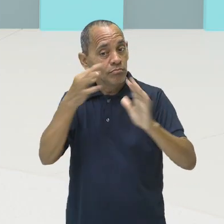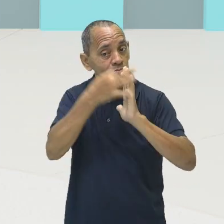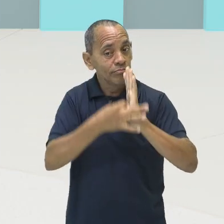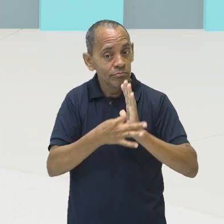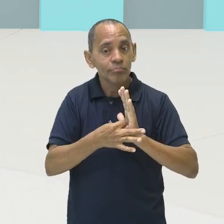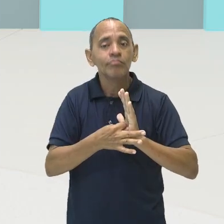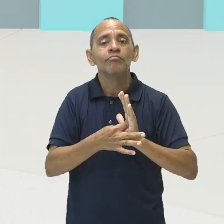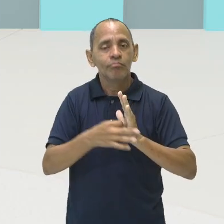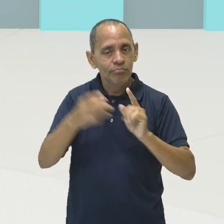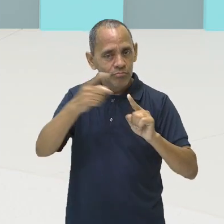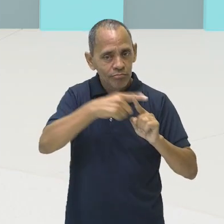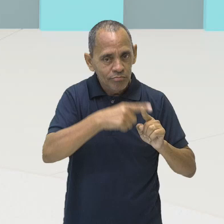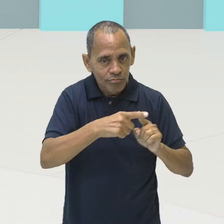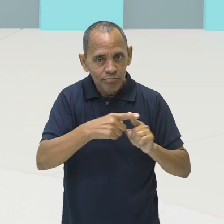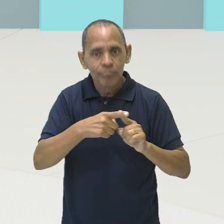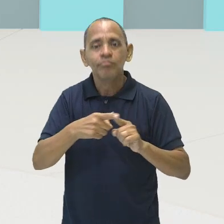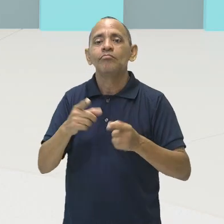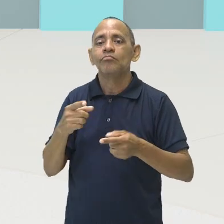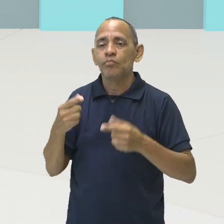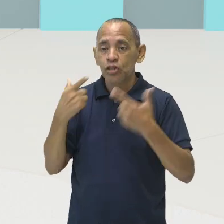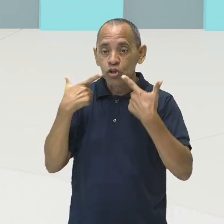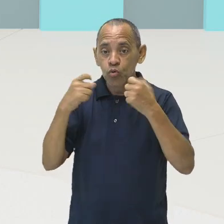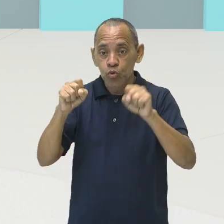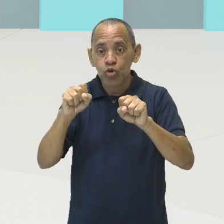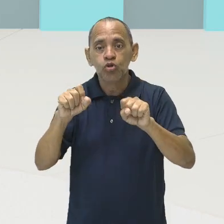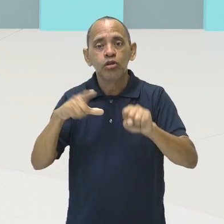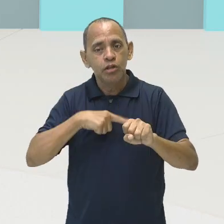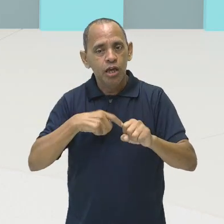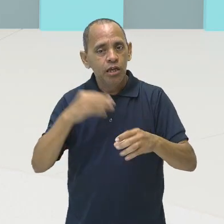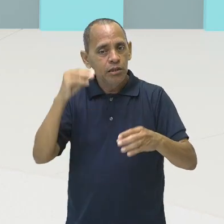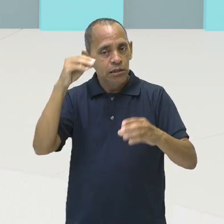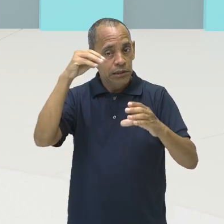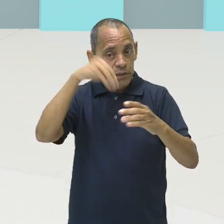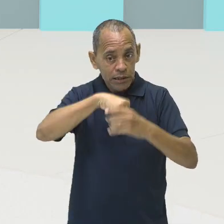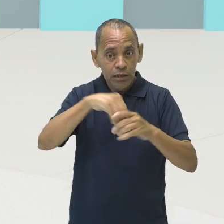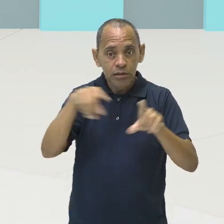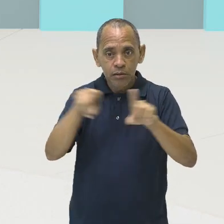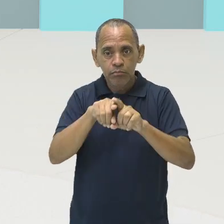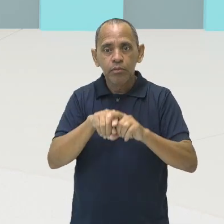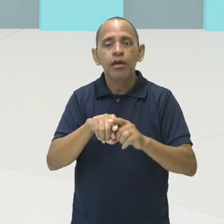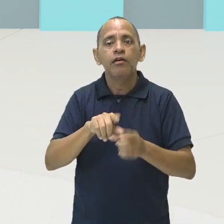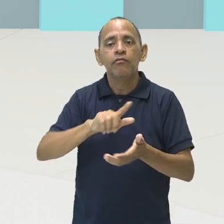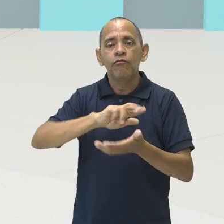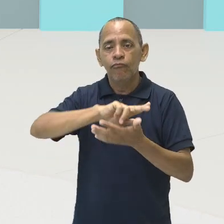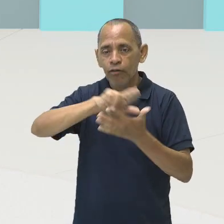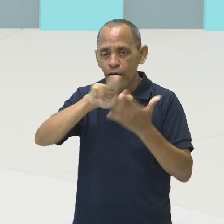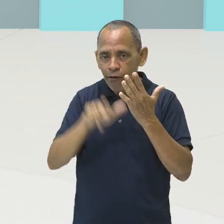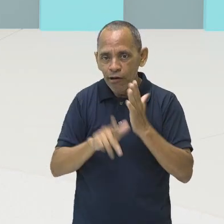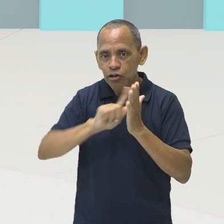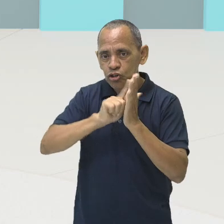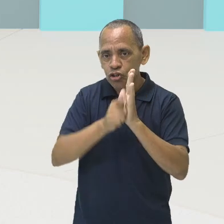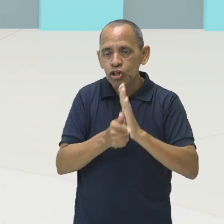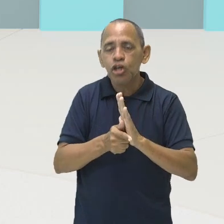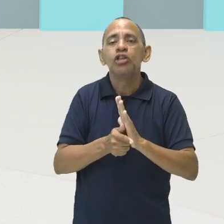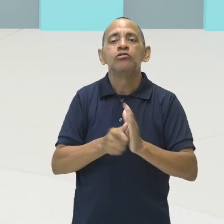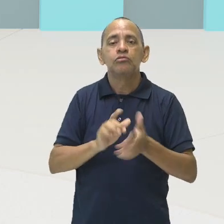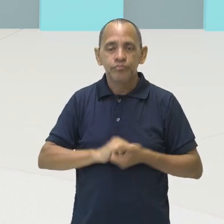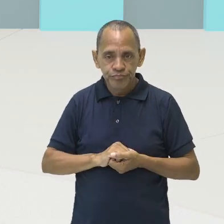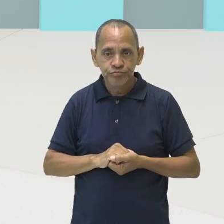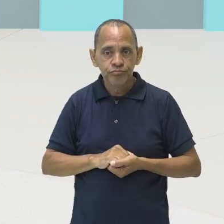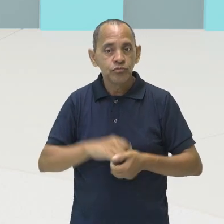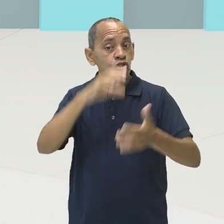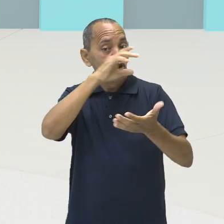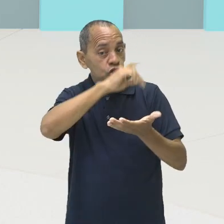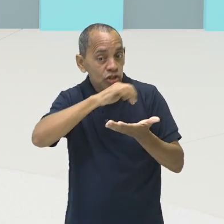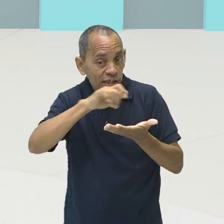dos elementos linguísticos que compõem aí diferentes gêneros. E um deles é o texto dissertativo argumentativo, que é o que